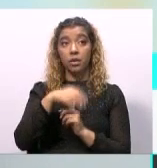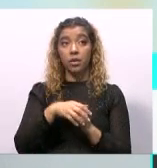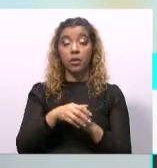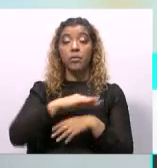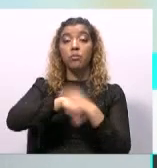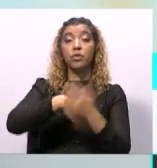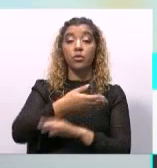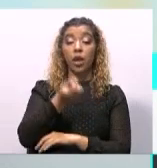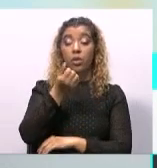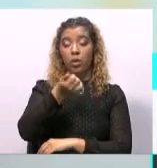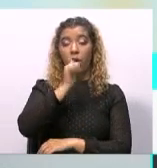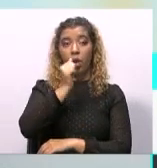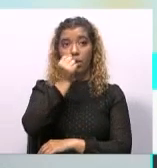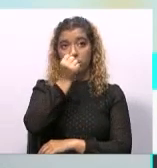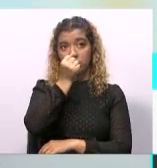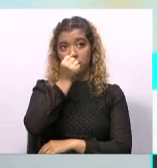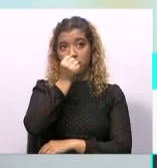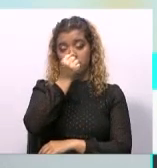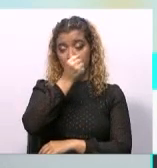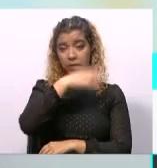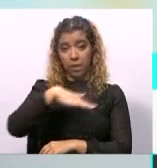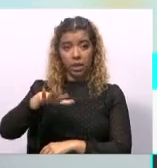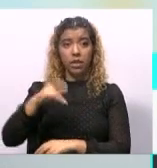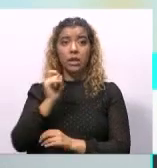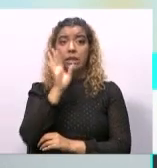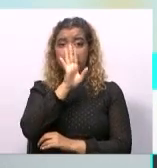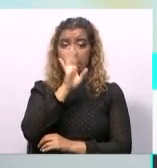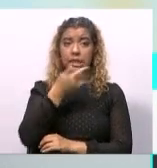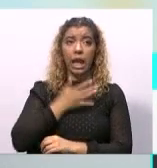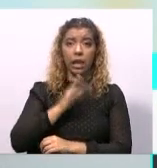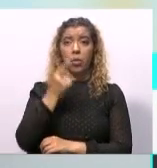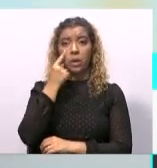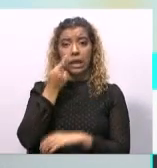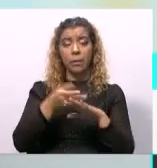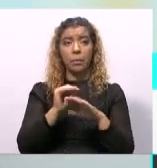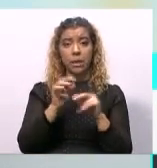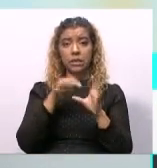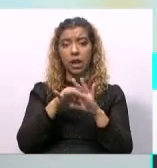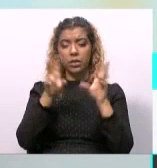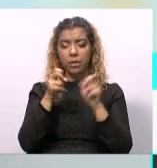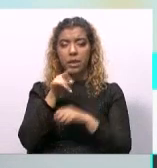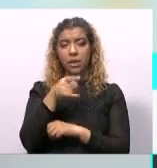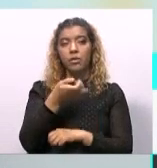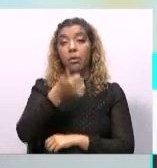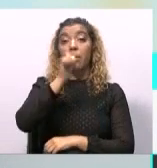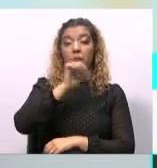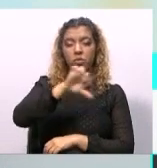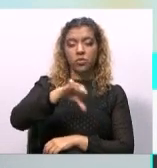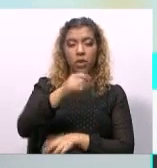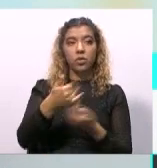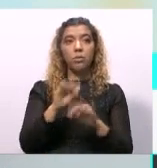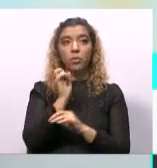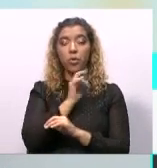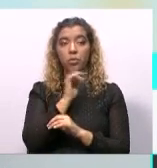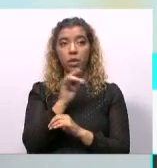diluídos, devidamente diluídos. Se quiserem depois também saber um bocadinho mais sobre a ingestão, eu acabo por explicar um bocadinho mais no livro, mas podemos